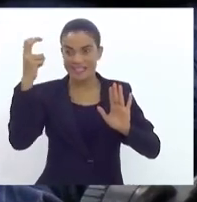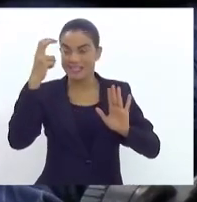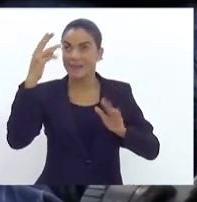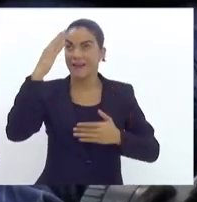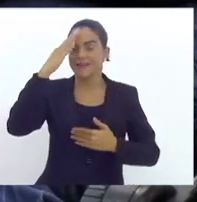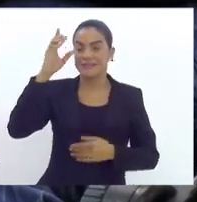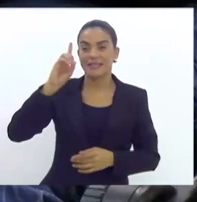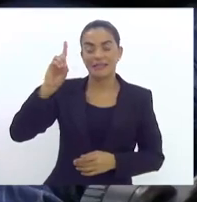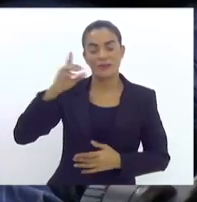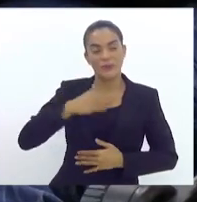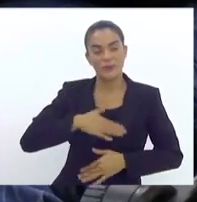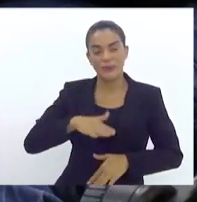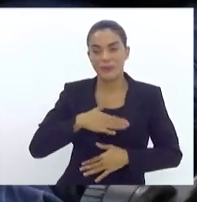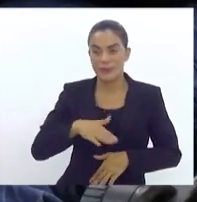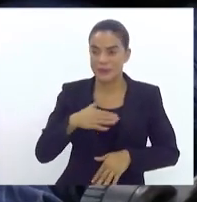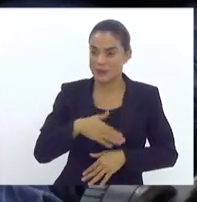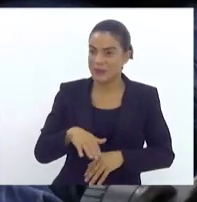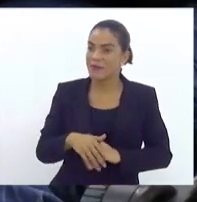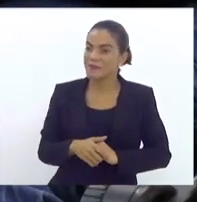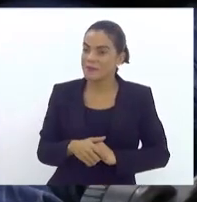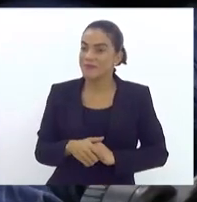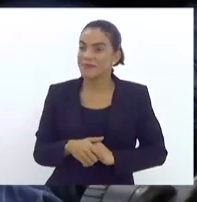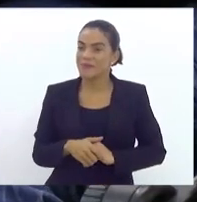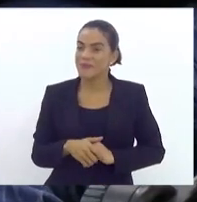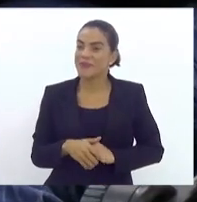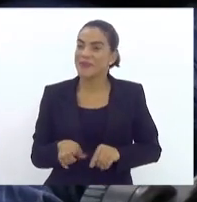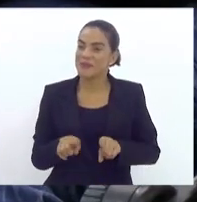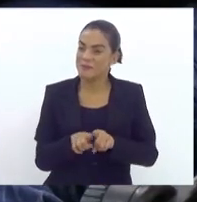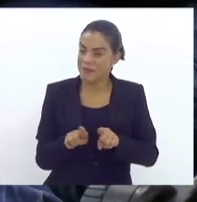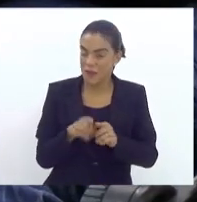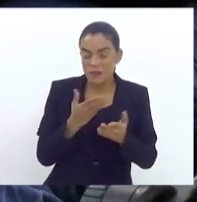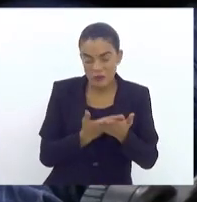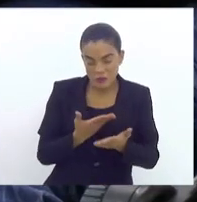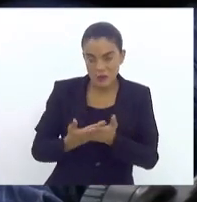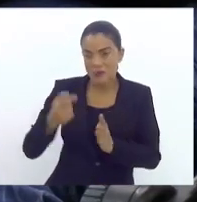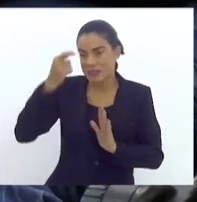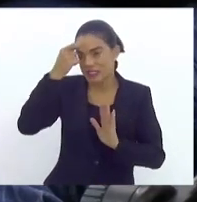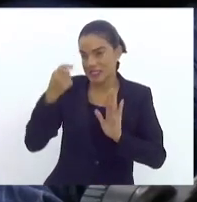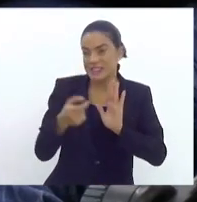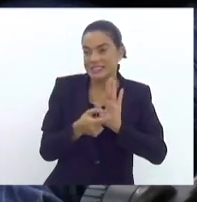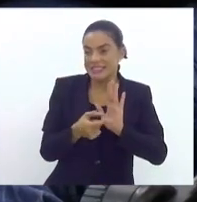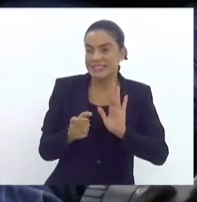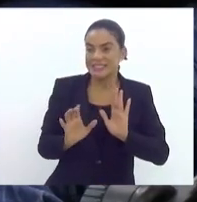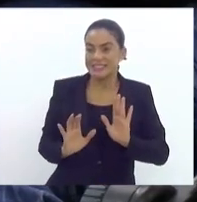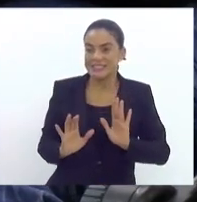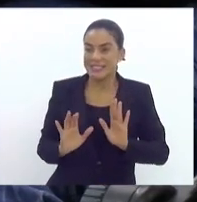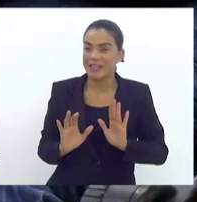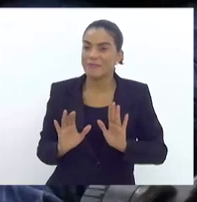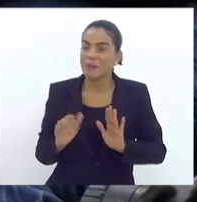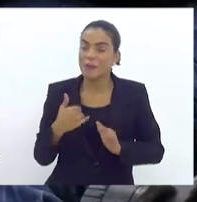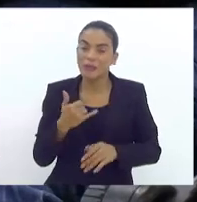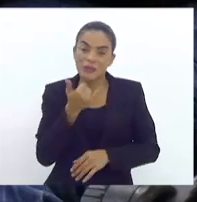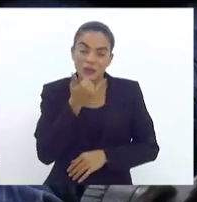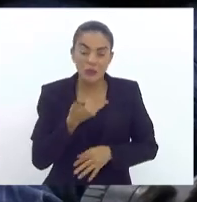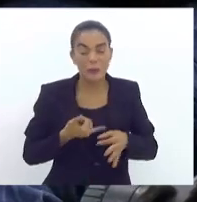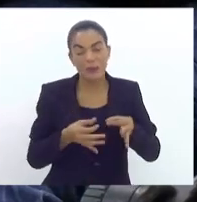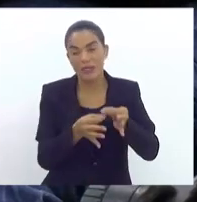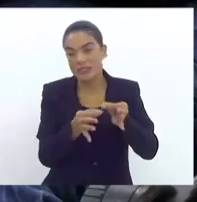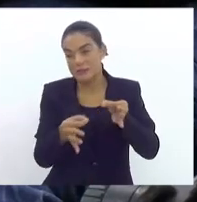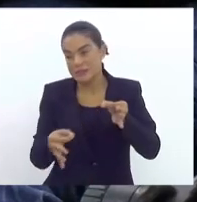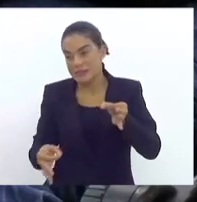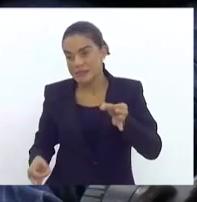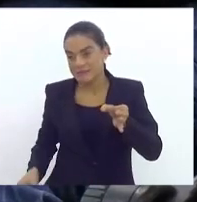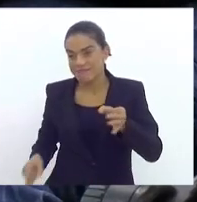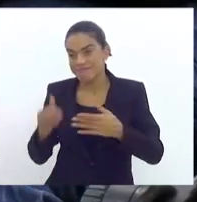né Fica tranquilo em relação a isso também sou estudioso Inteligência Artificial mas novamente peço desculpas pelo delongar